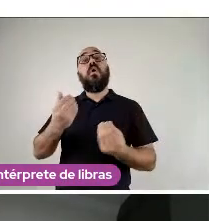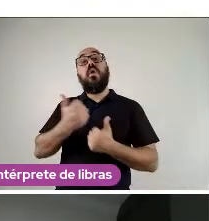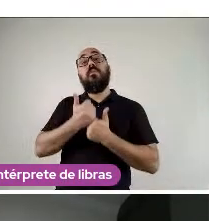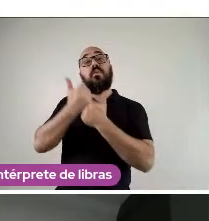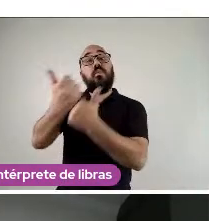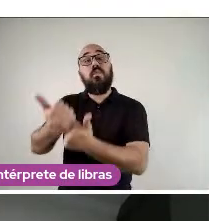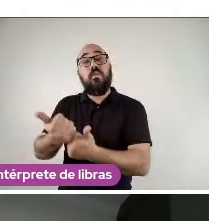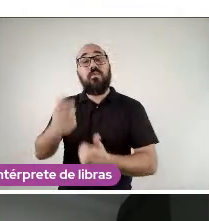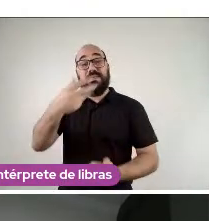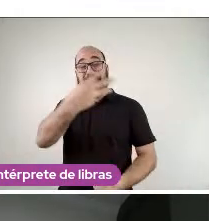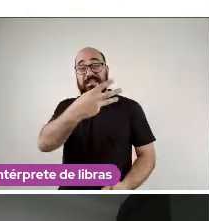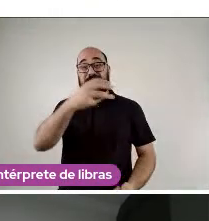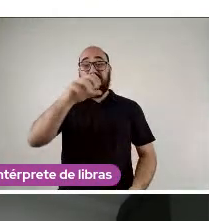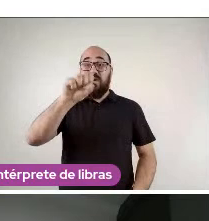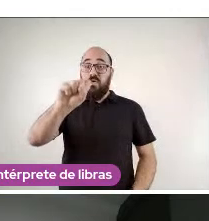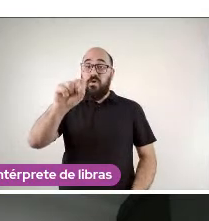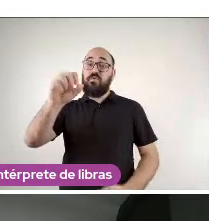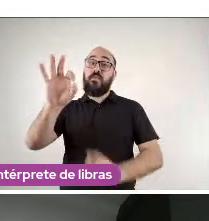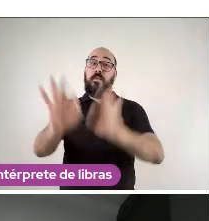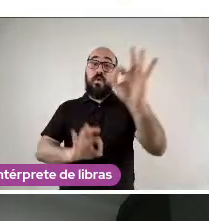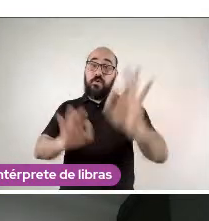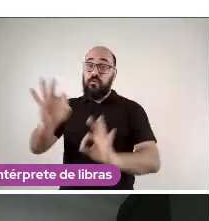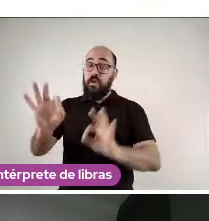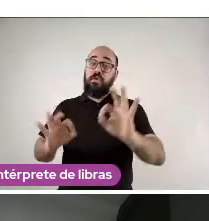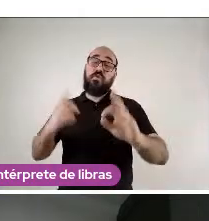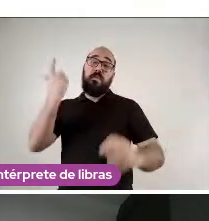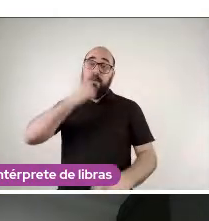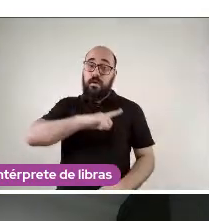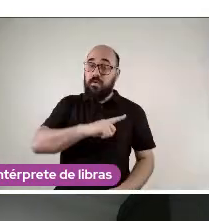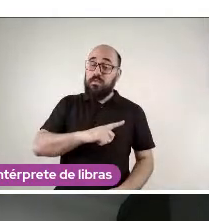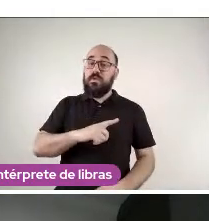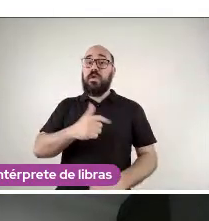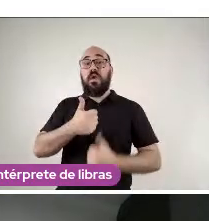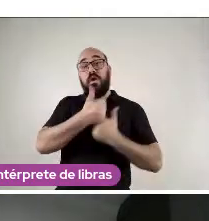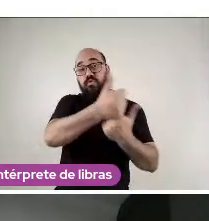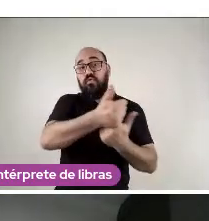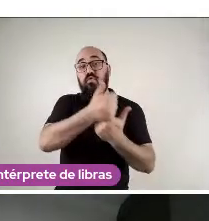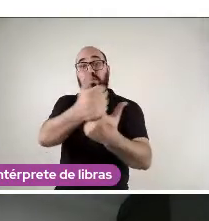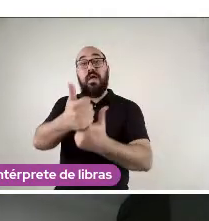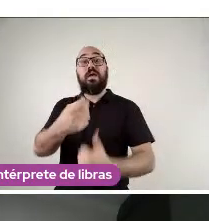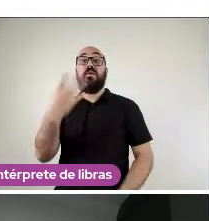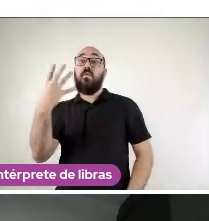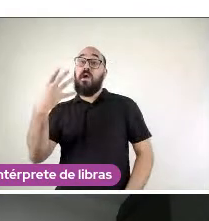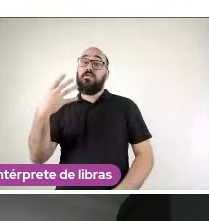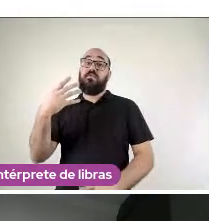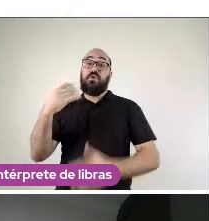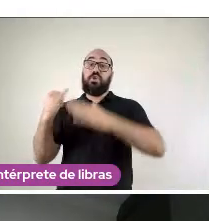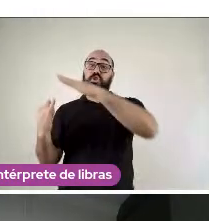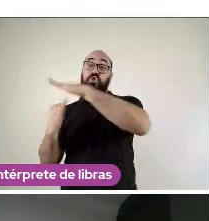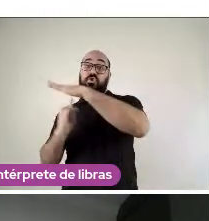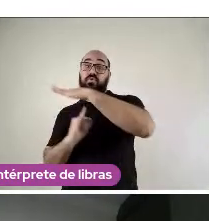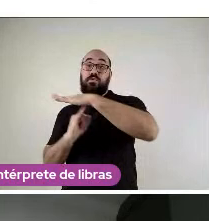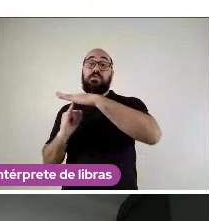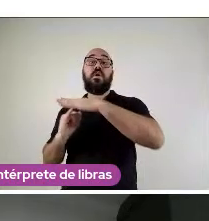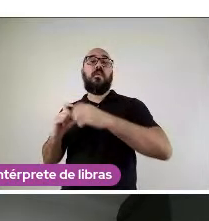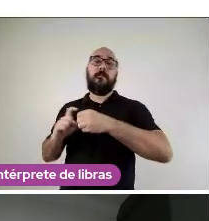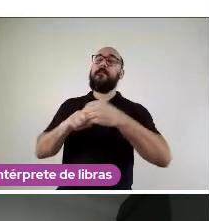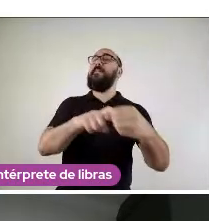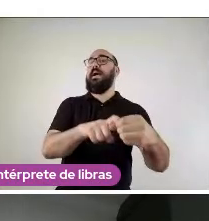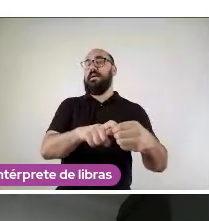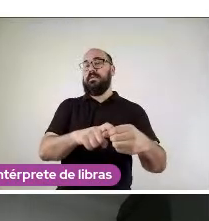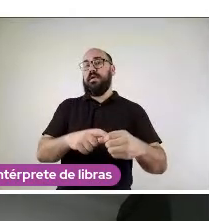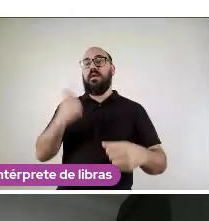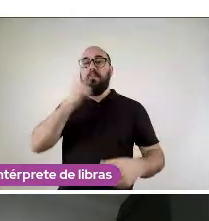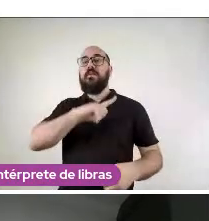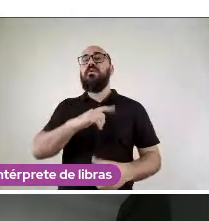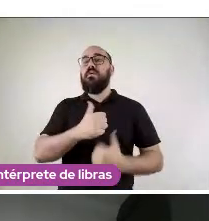38 projetos, 5 centros colaborativos e 4 instituições parceiras de implementação. E